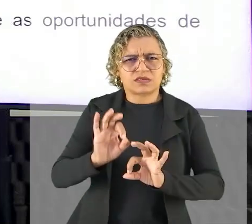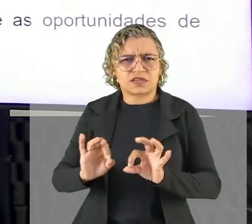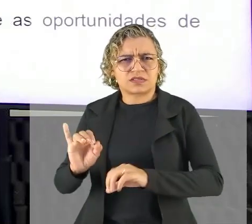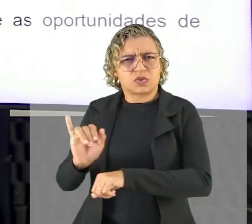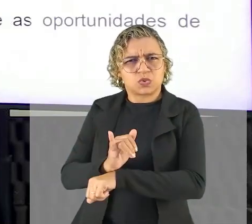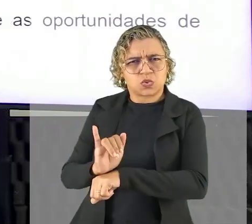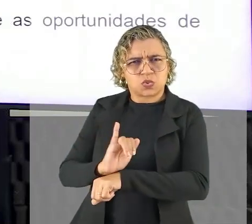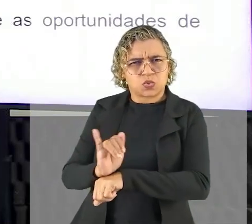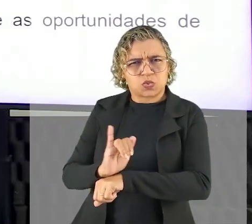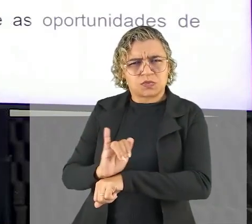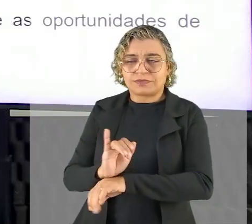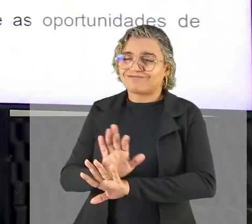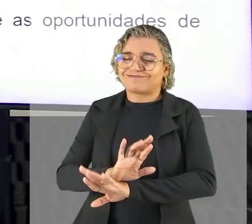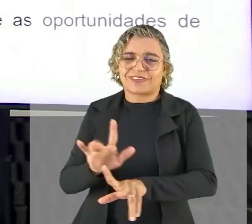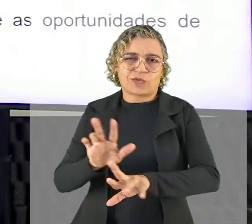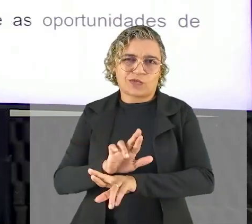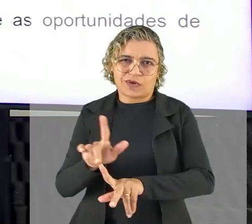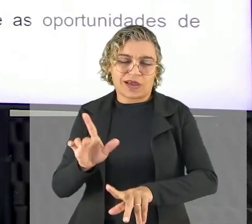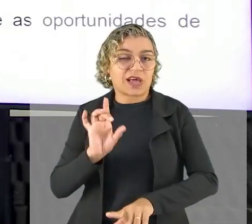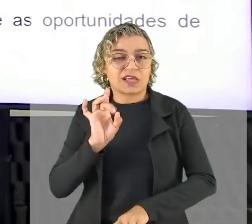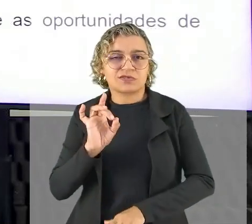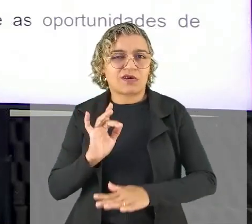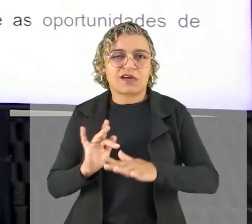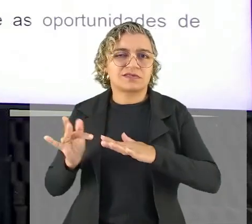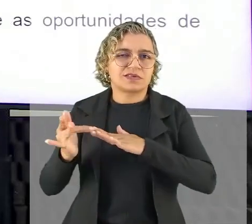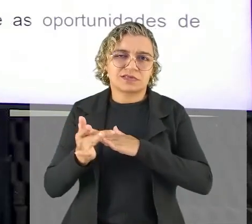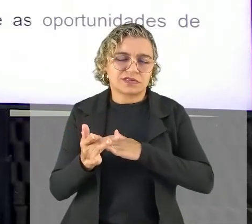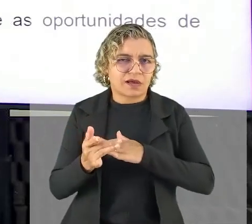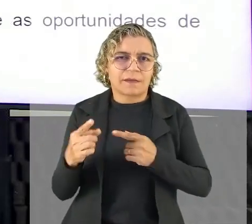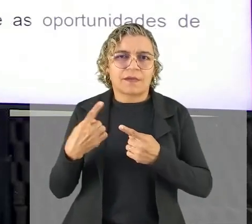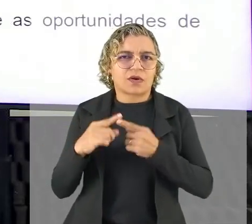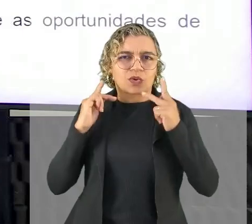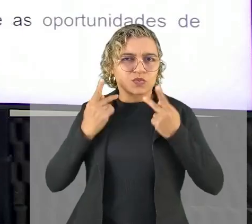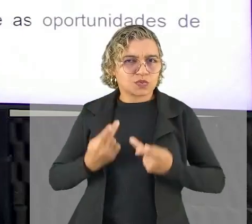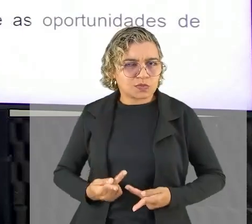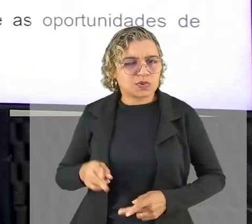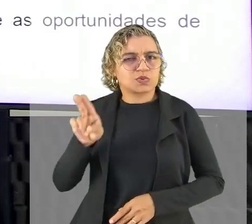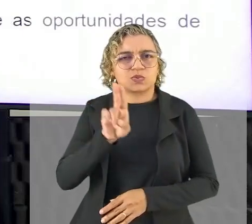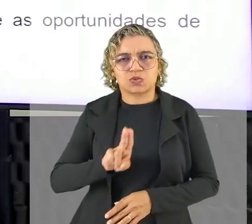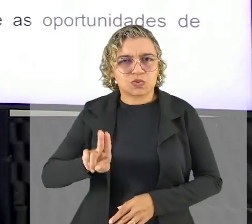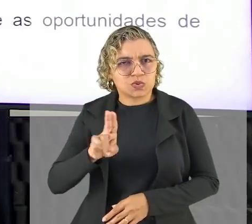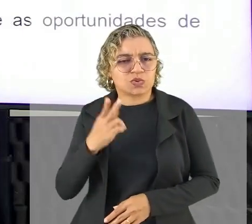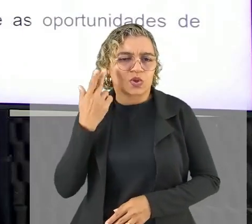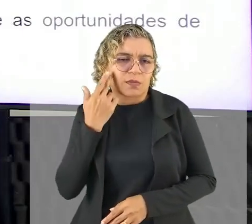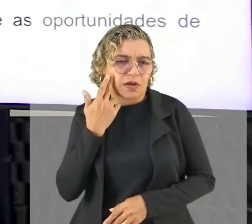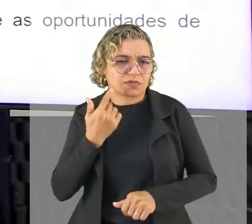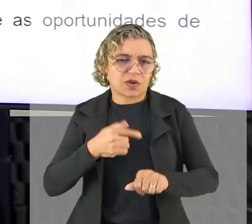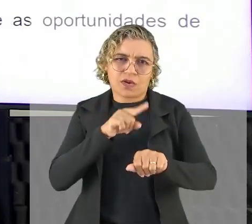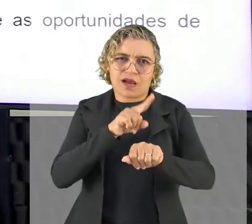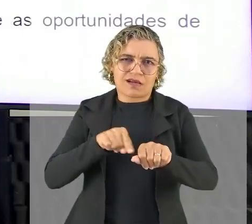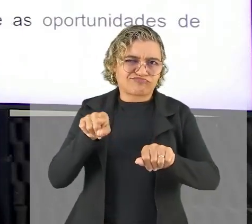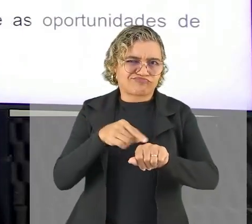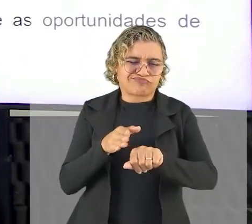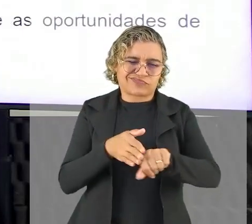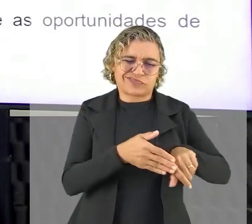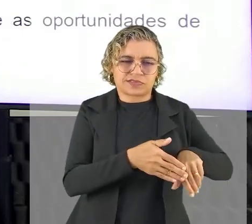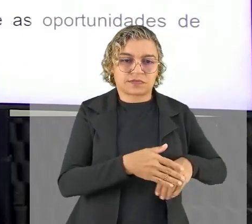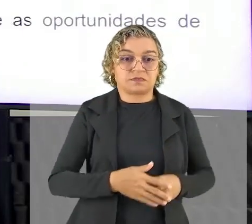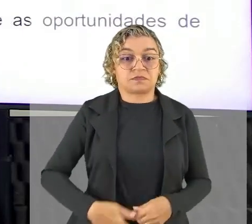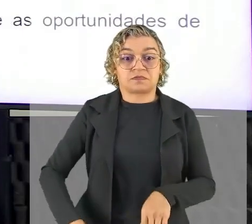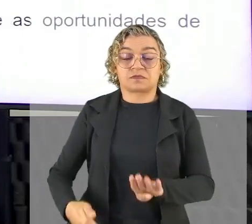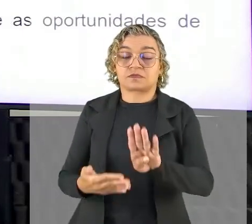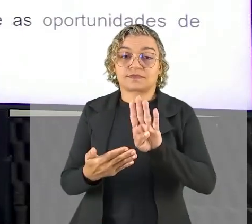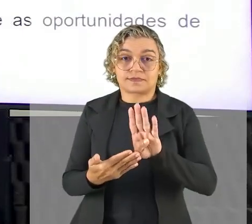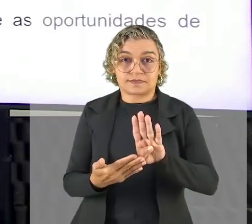das redes sociais no qual os seres humanos hoje se utilizam muito, por exemplo. Então a gente já pode descartar de cara. Letra